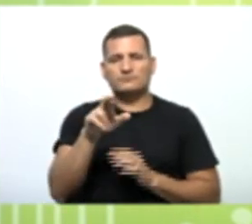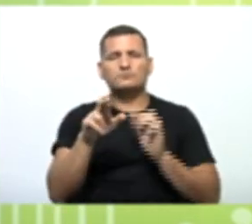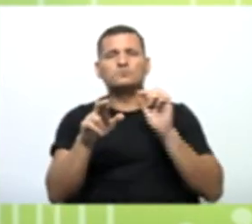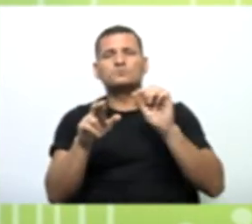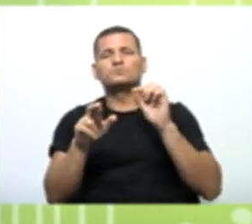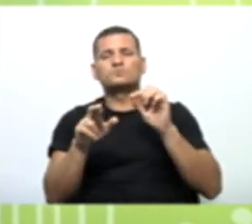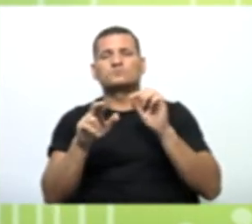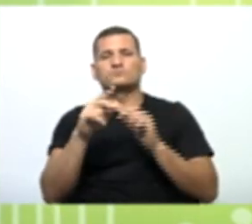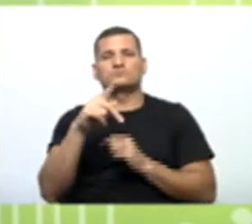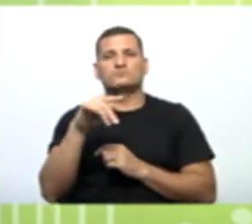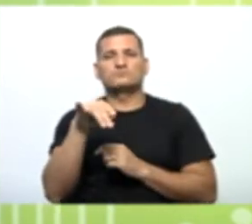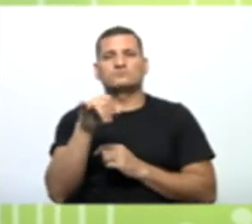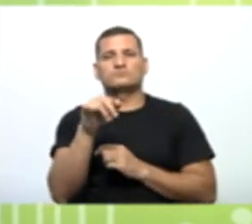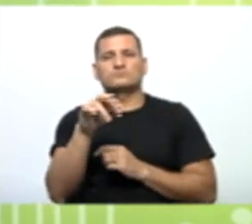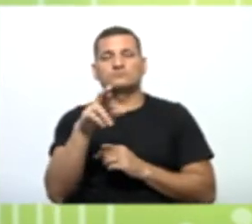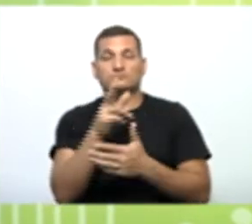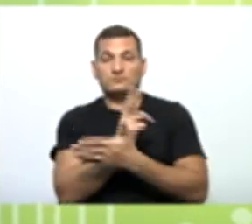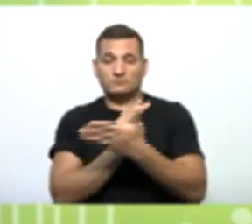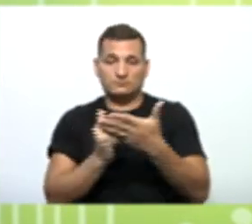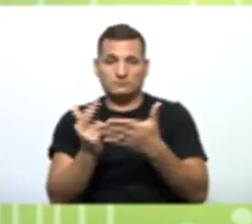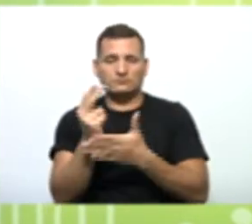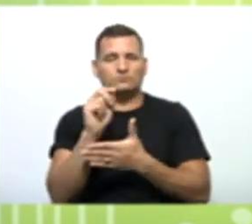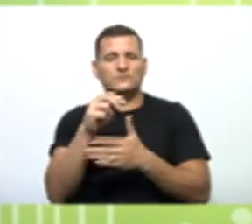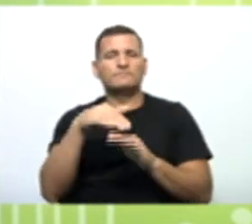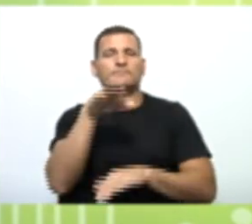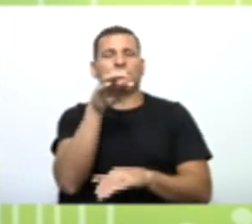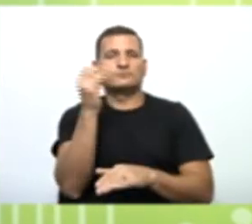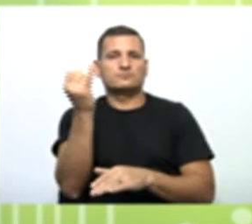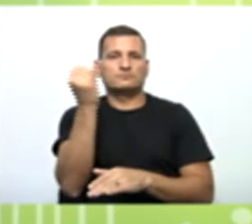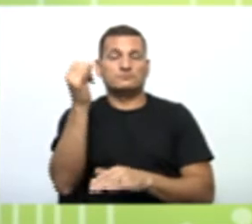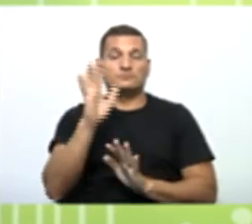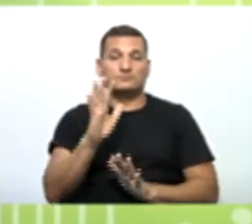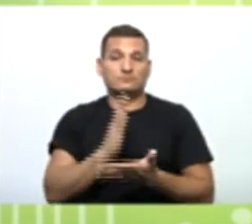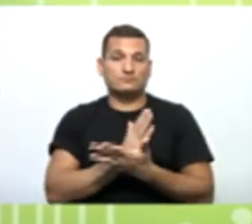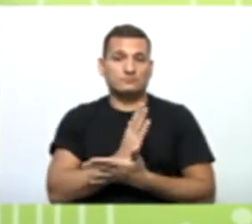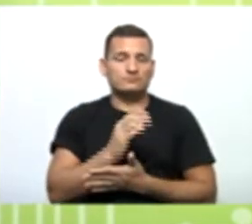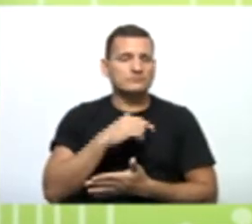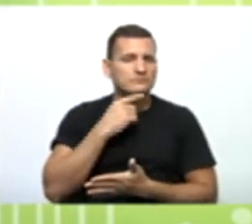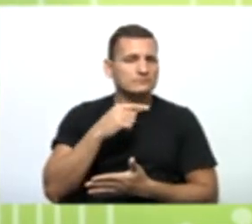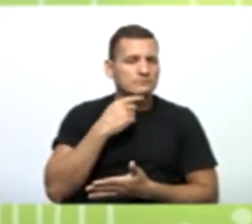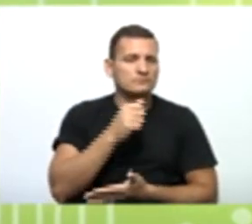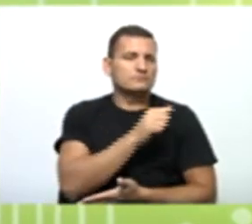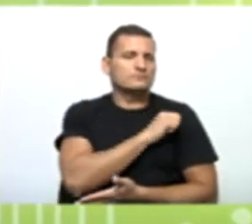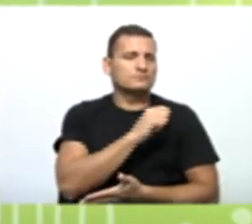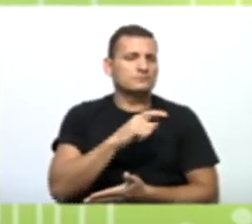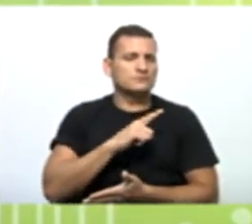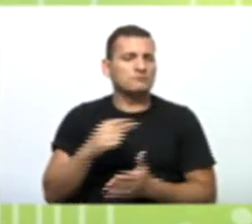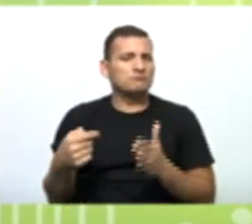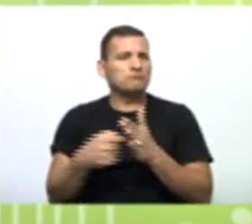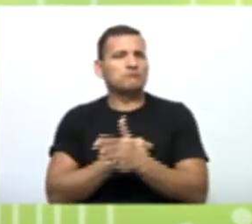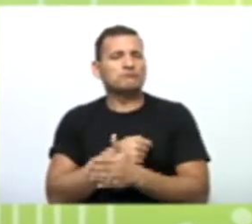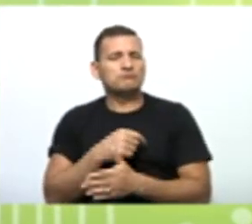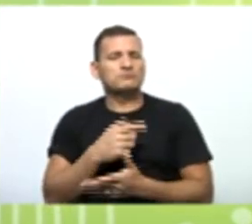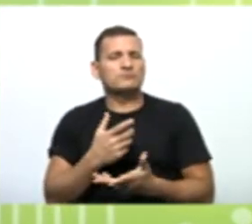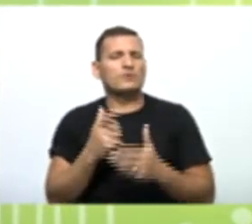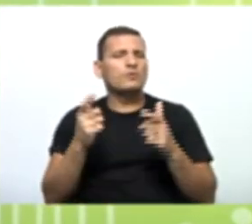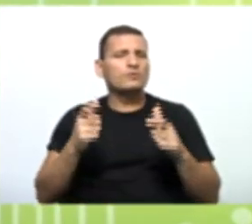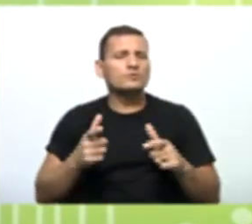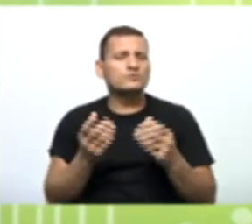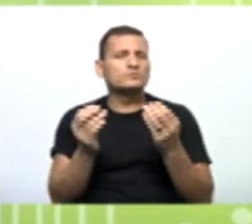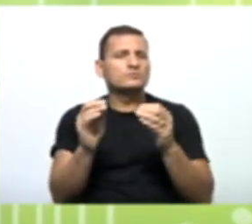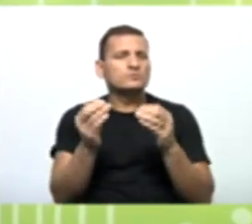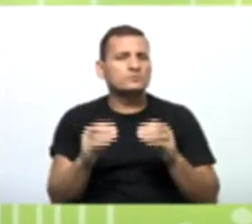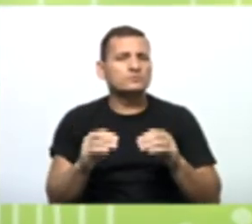deve pesar no layout de uma página? Essa é uma dúvida que muitos alunos chegam. Luísa, onde que eu devo colocar a